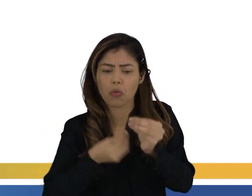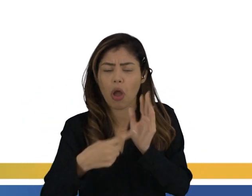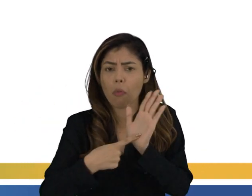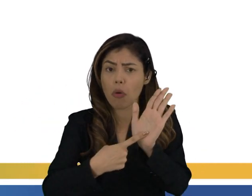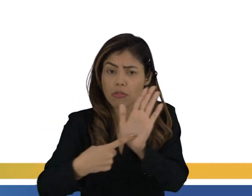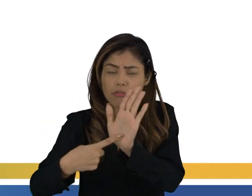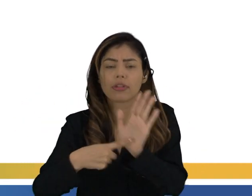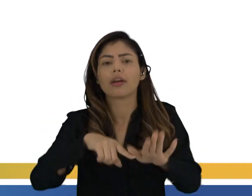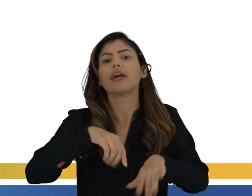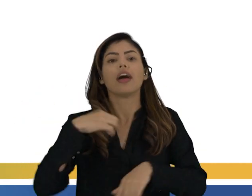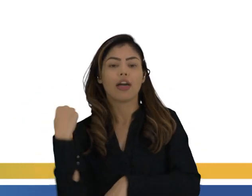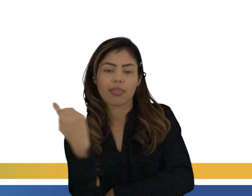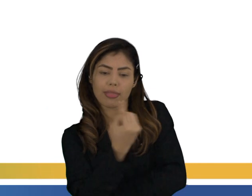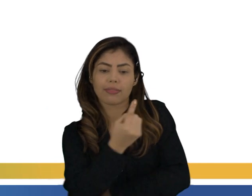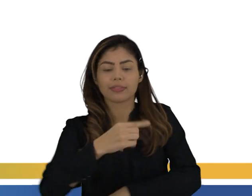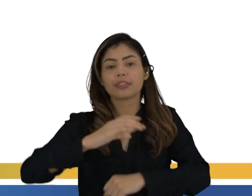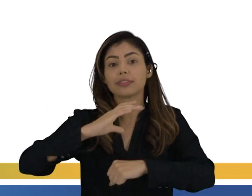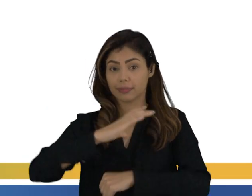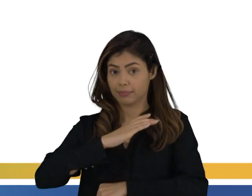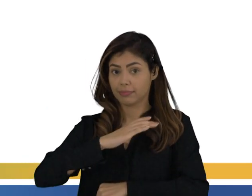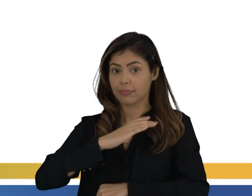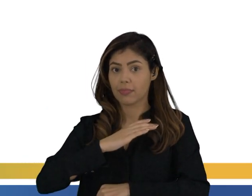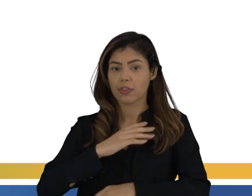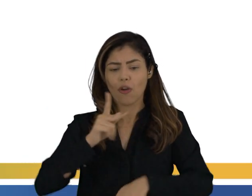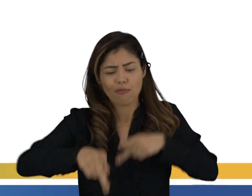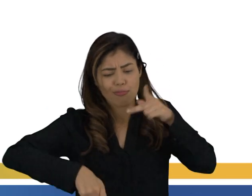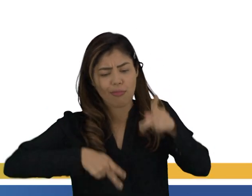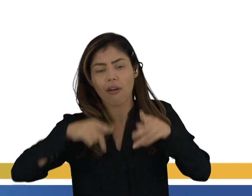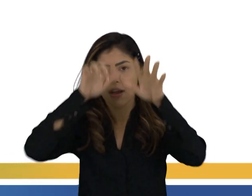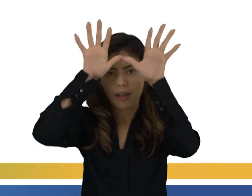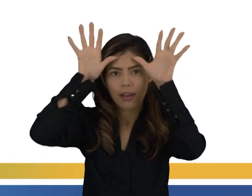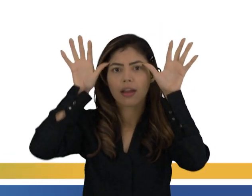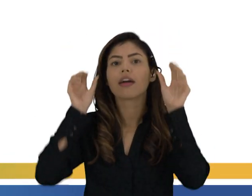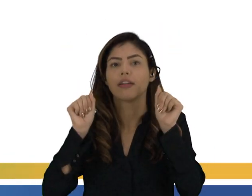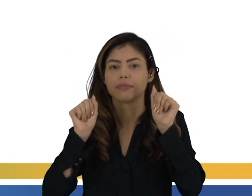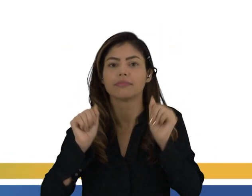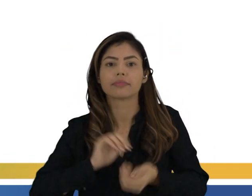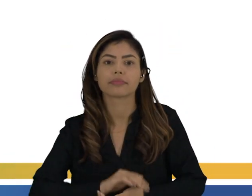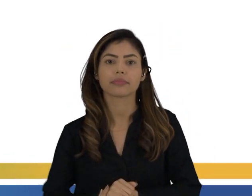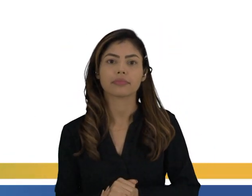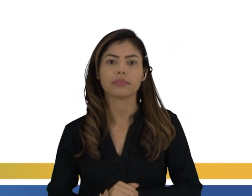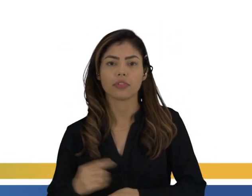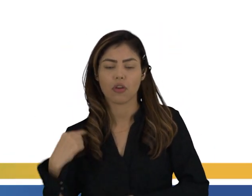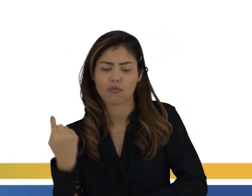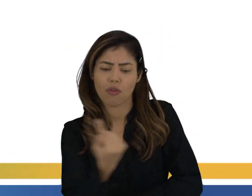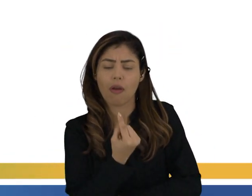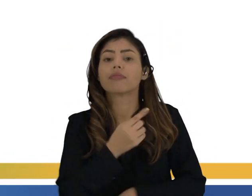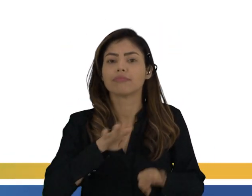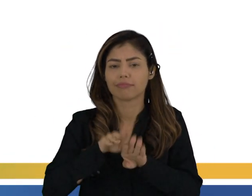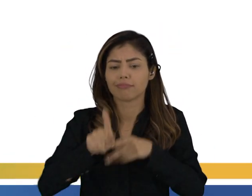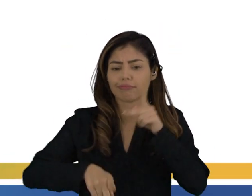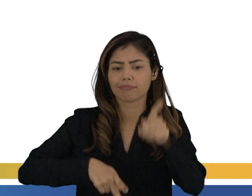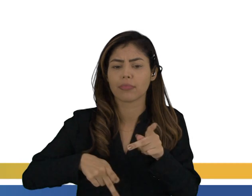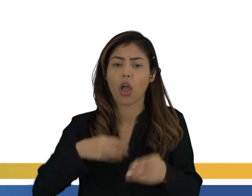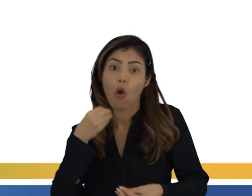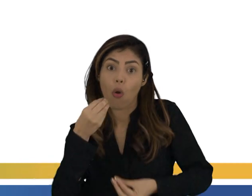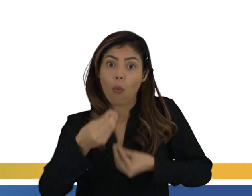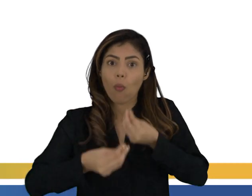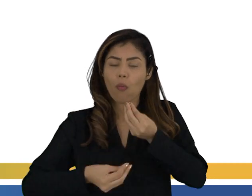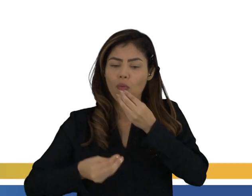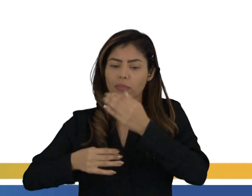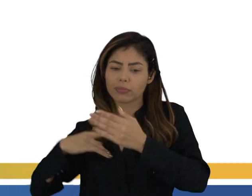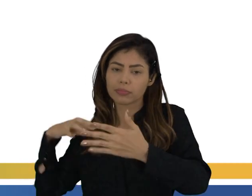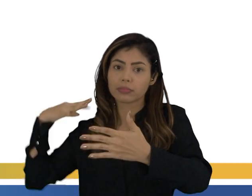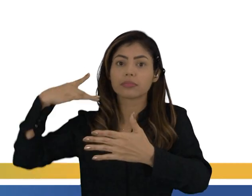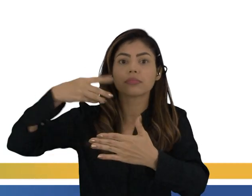nossa cidade, mostrando o povo acriano, mostrando o ofício desse povo acriano, como é que foi essa